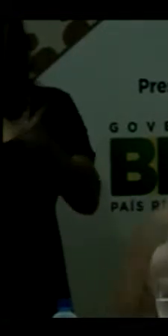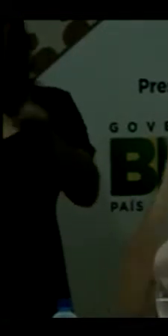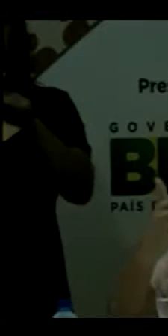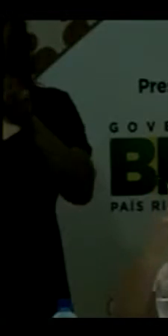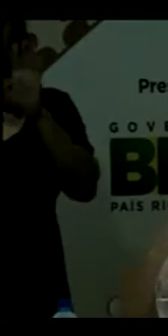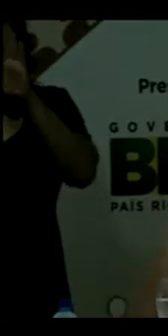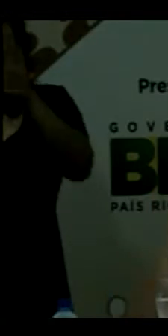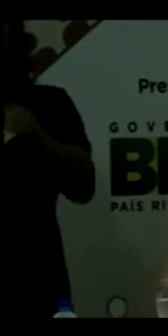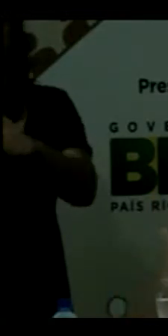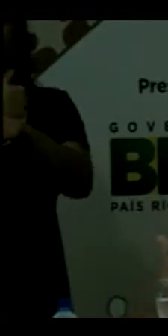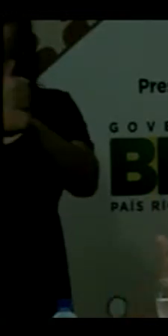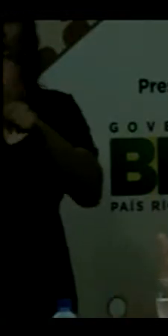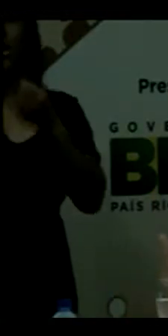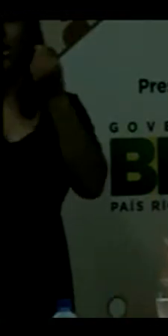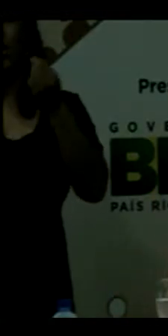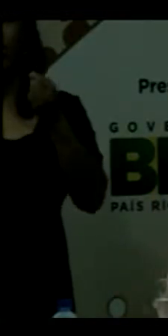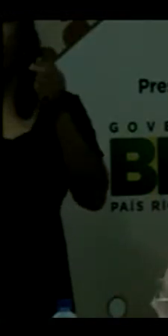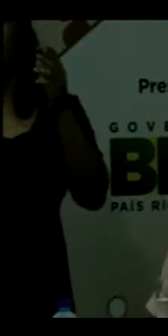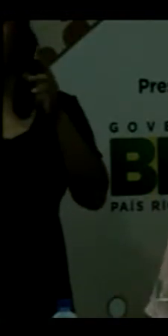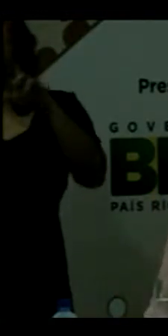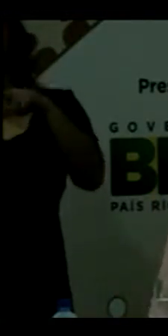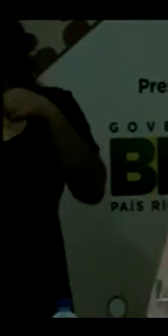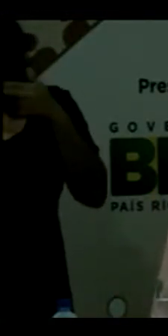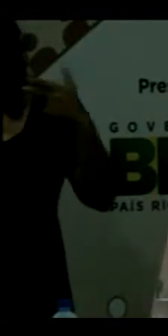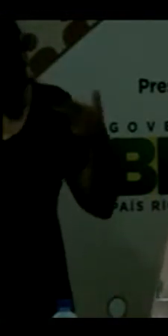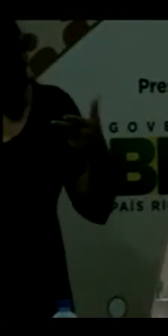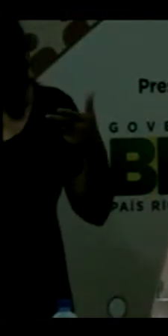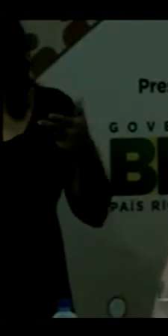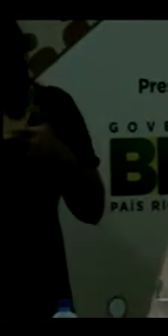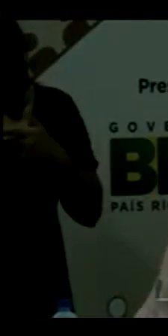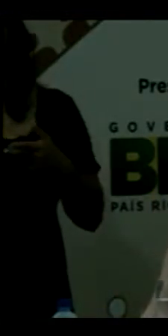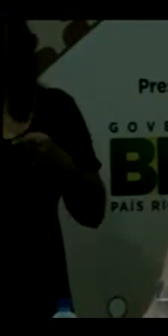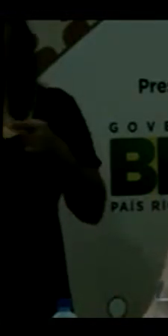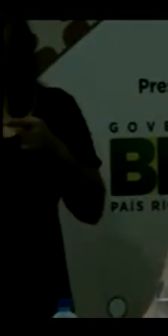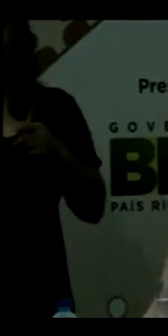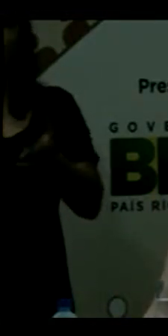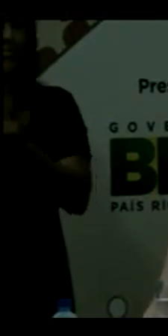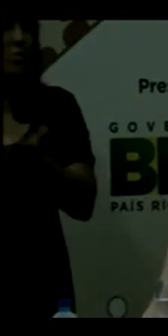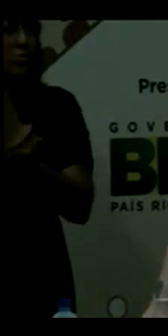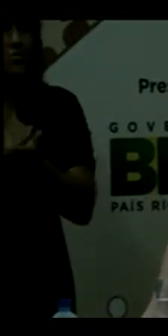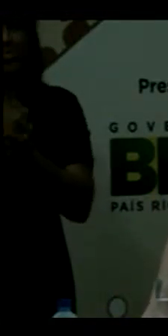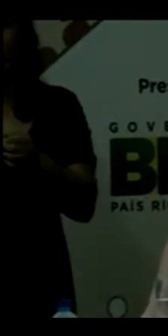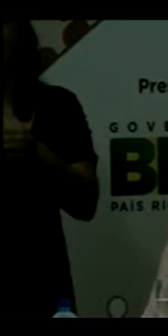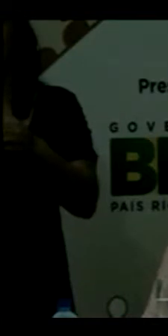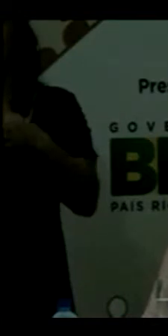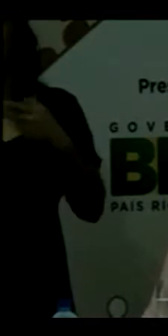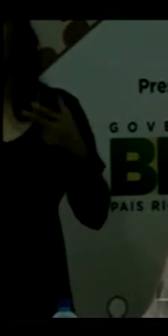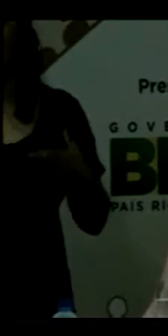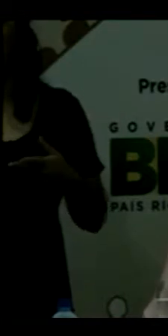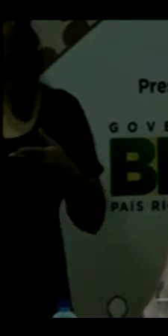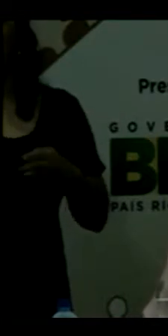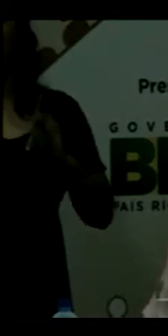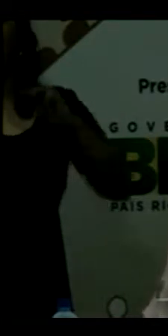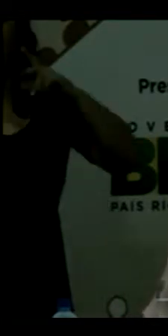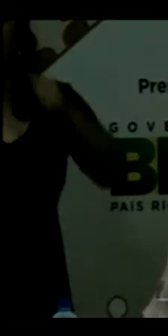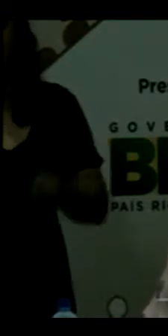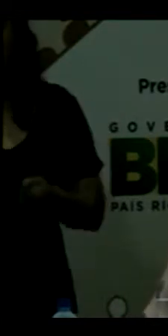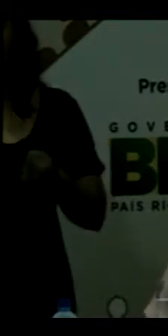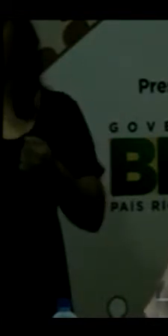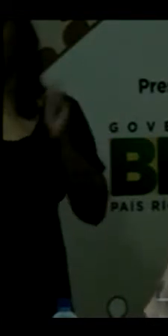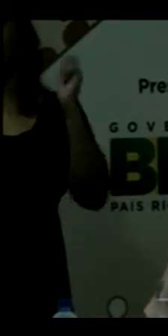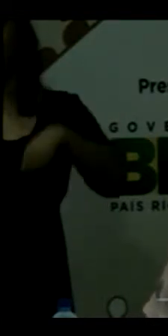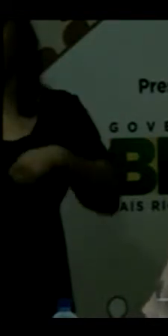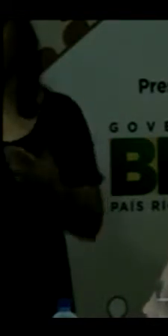melhorar as causas que estão aí no mundo. As pessoas estão fazendo isso a todo momento, usando todas as ferramentas e